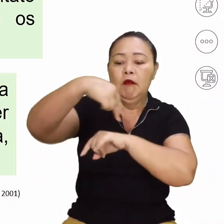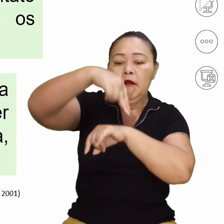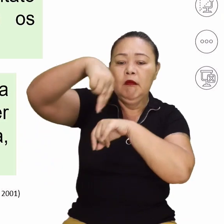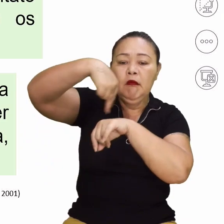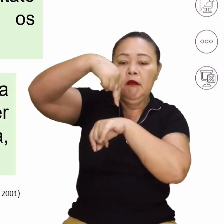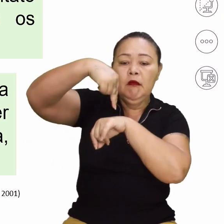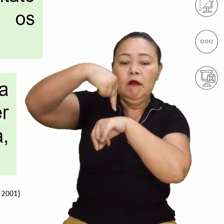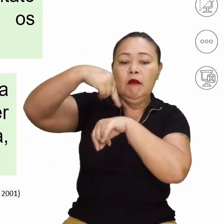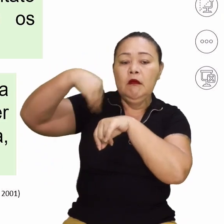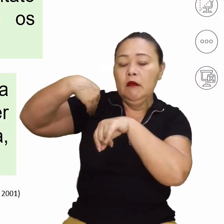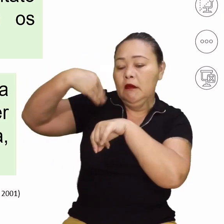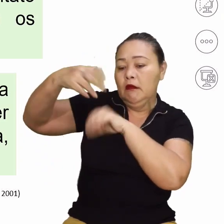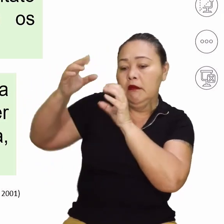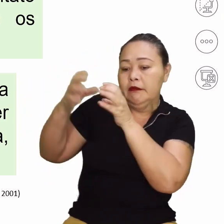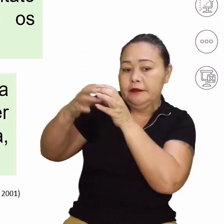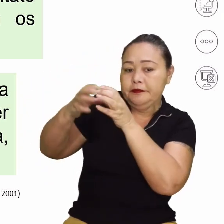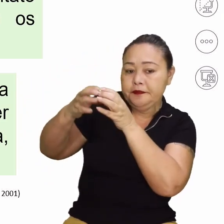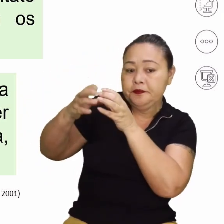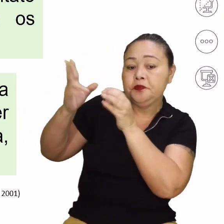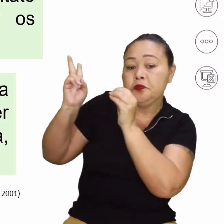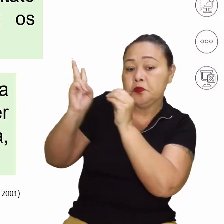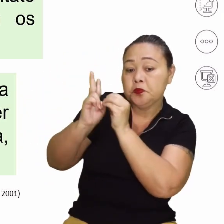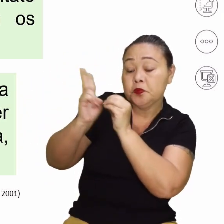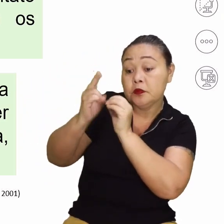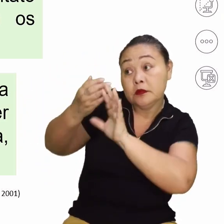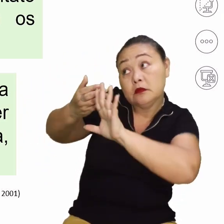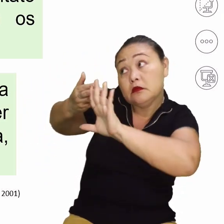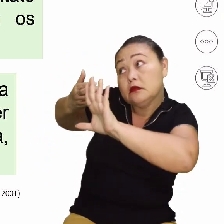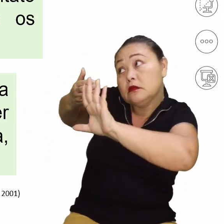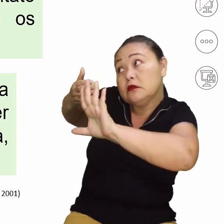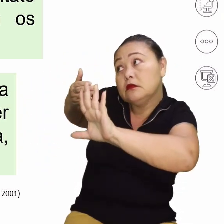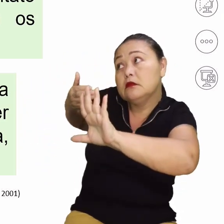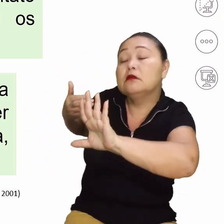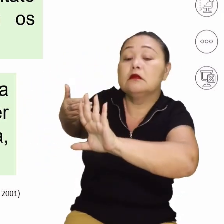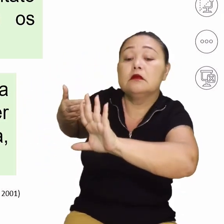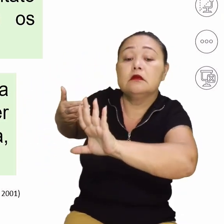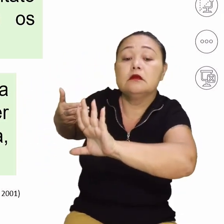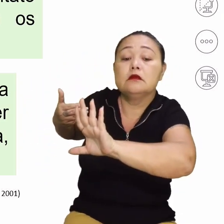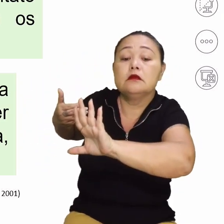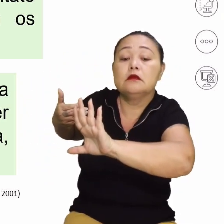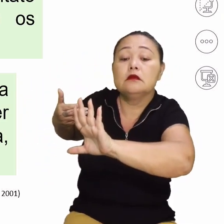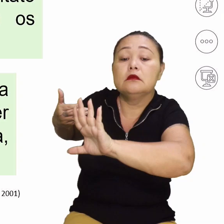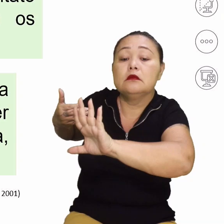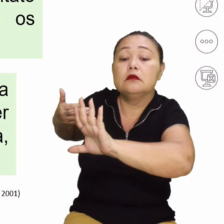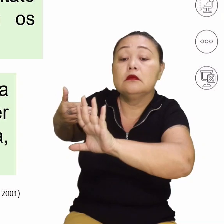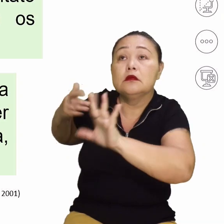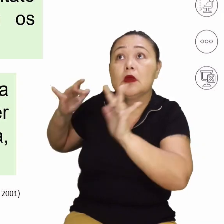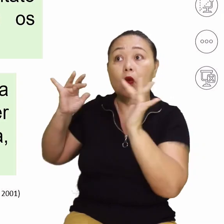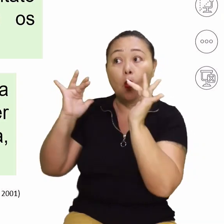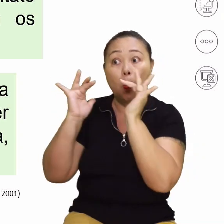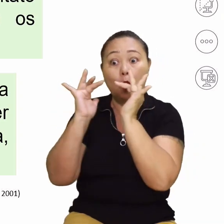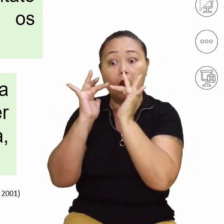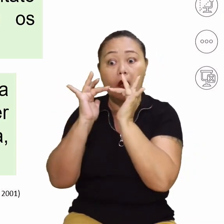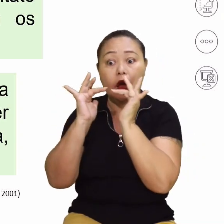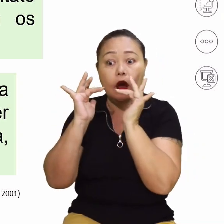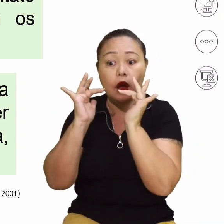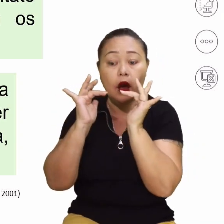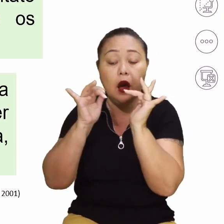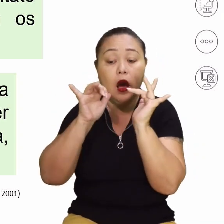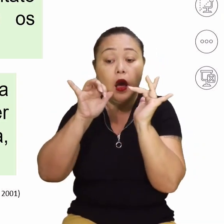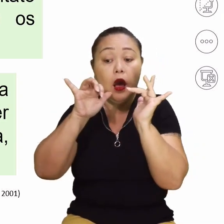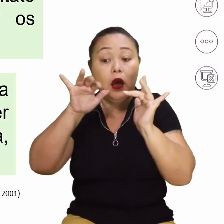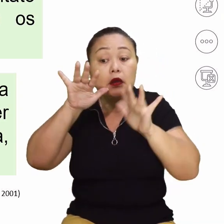que vai desde os grupos indígenas isolados com contatos raros e